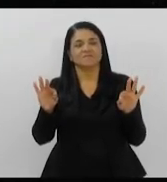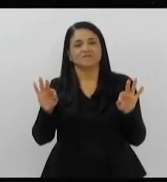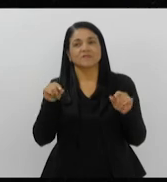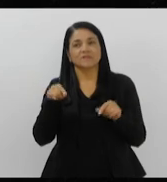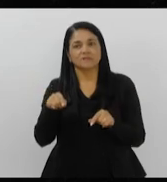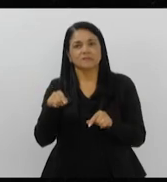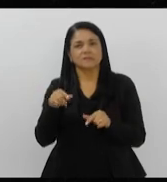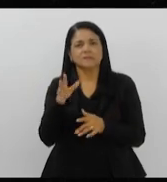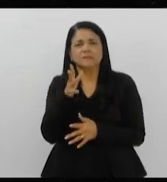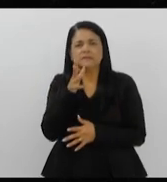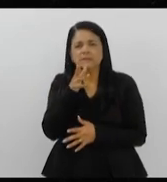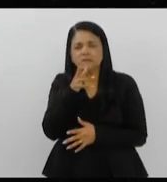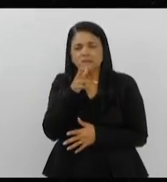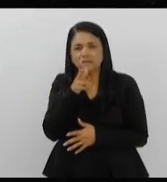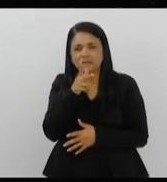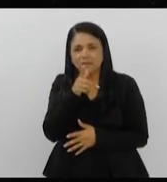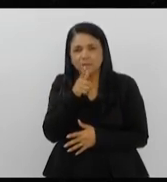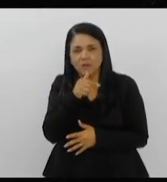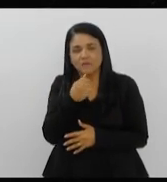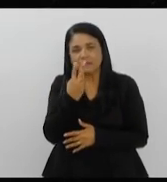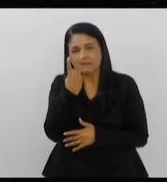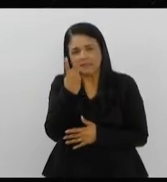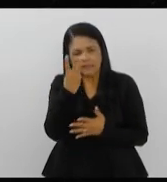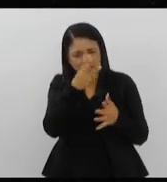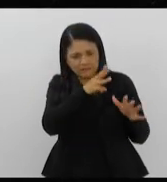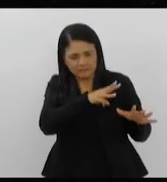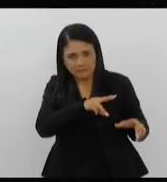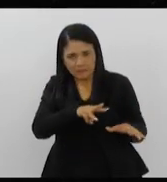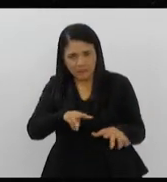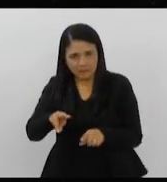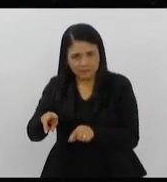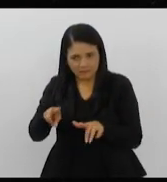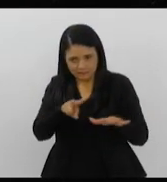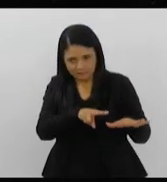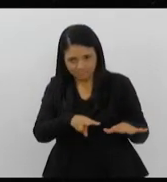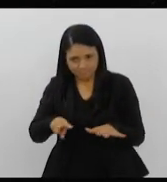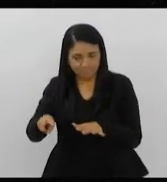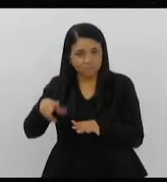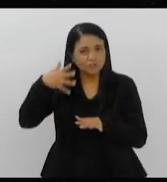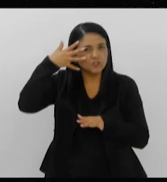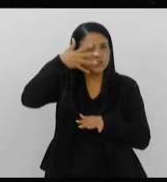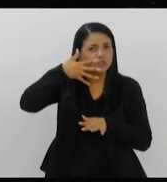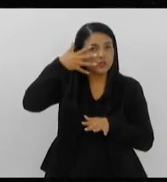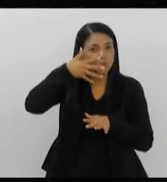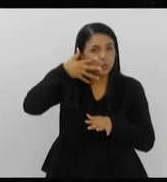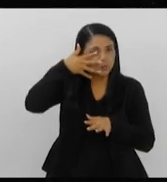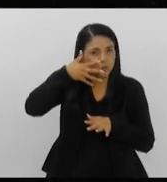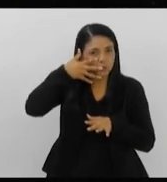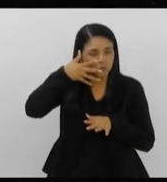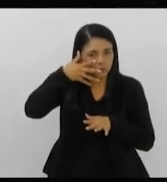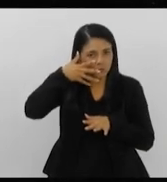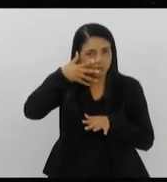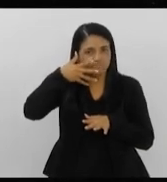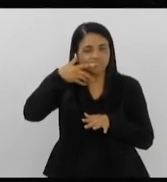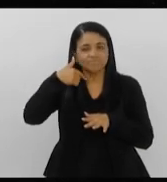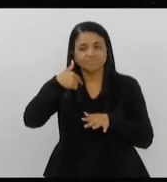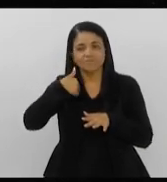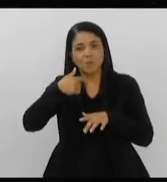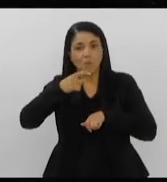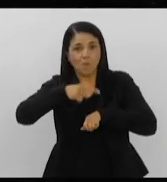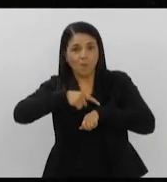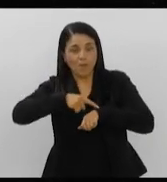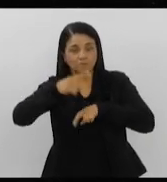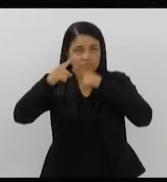que ele demorava três semanas para preparar um discurso de improviso e isso me remete ao professor